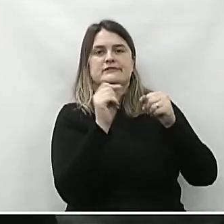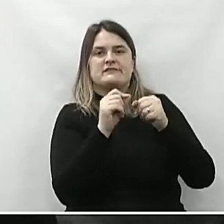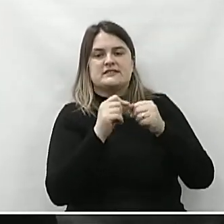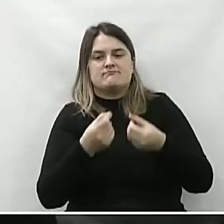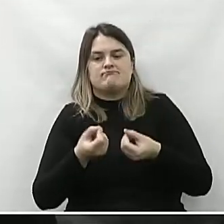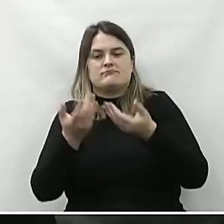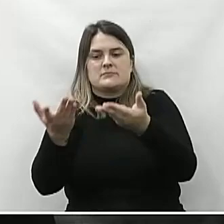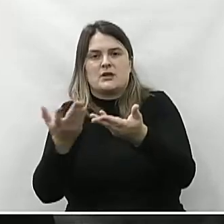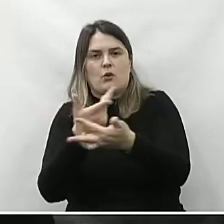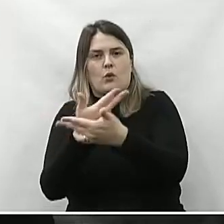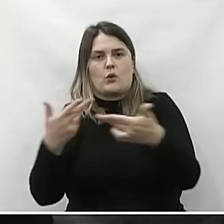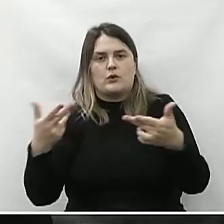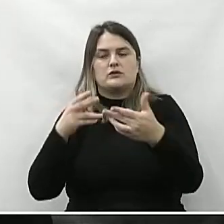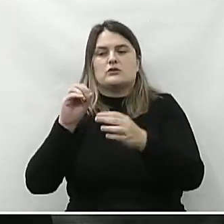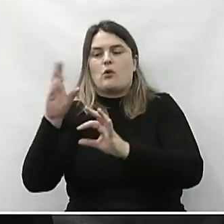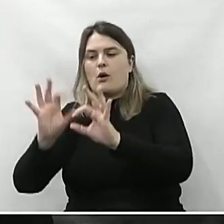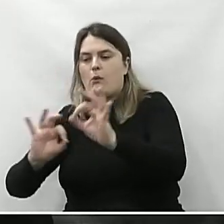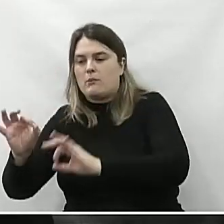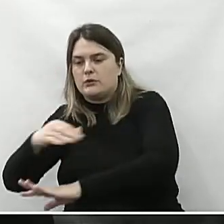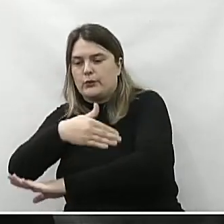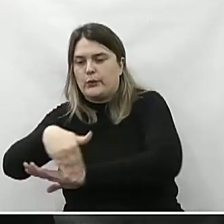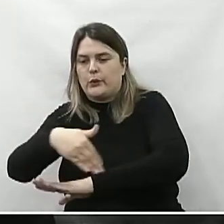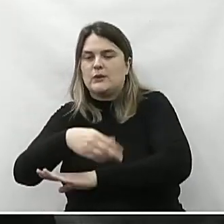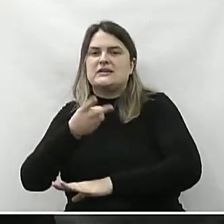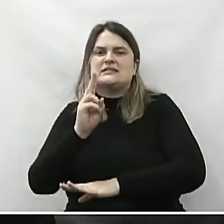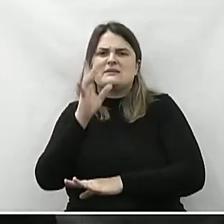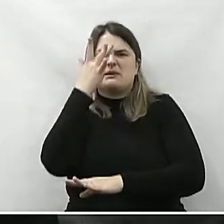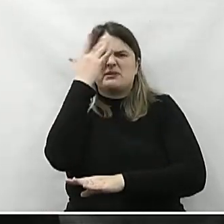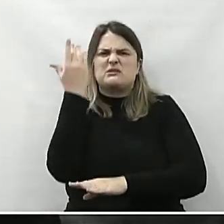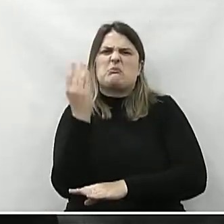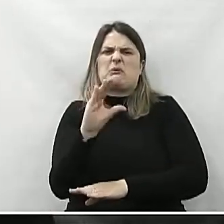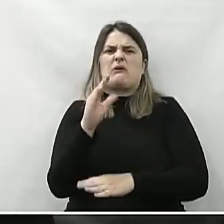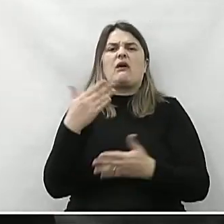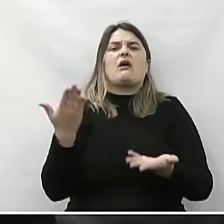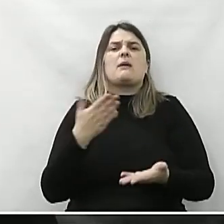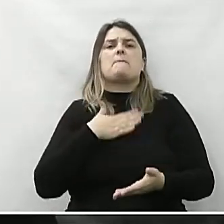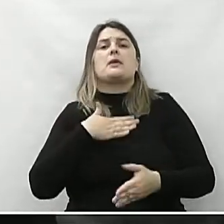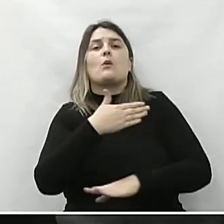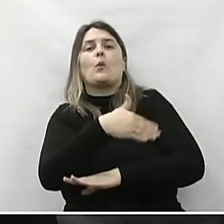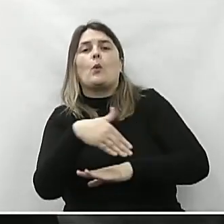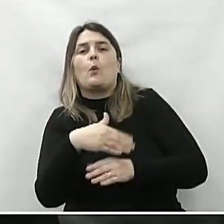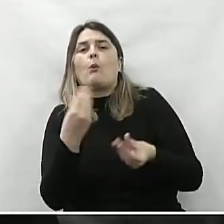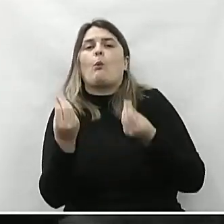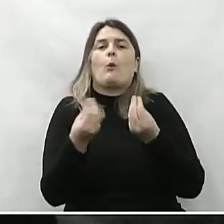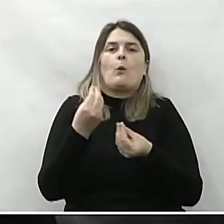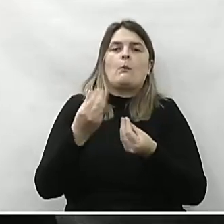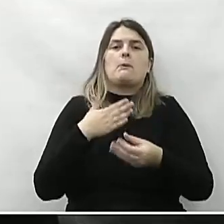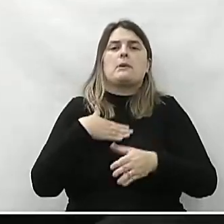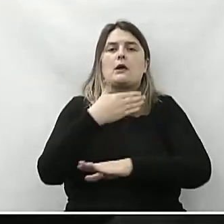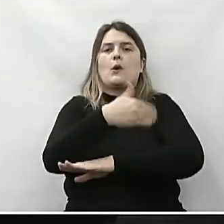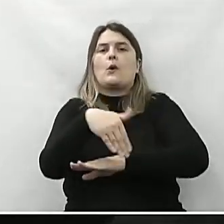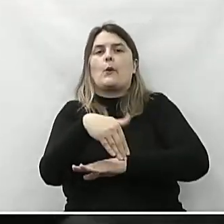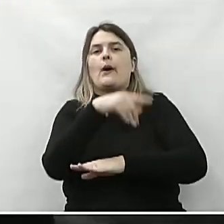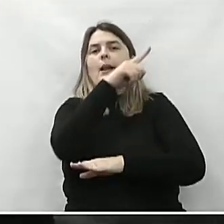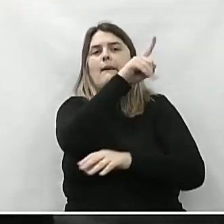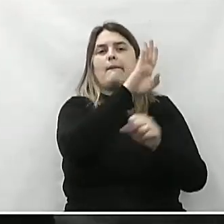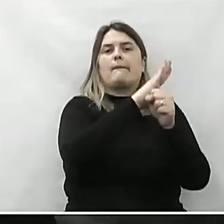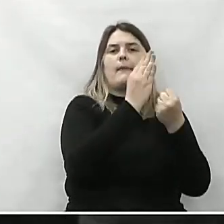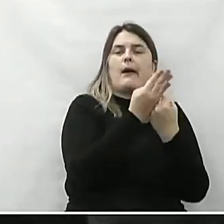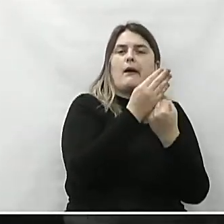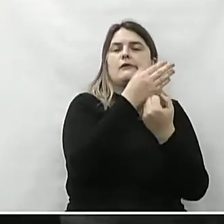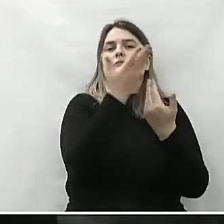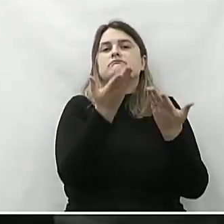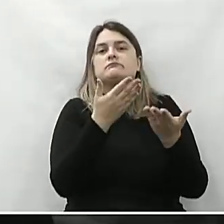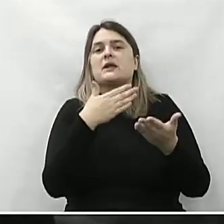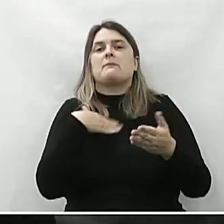uma entrega tá ajeitando uma pavimentação sempre o pessoal pôr Anderson e a minha rua aqui é minha rua aqui no João Paulo é minha rua